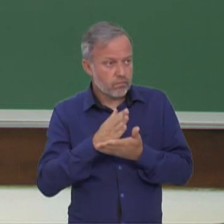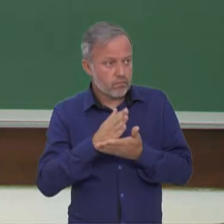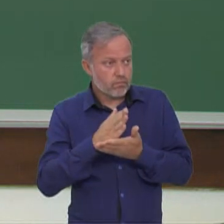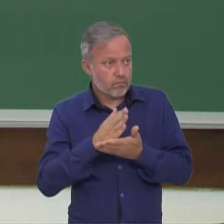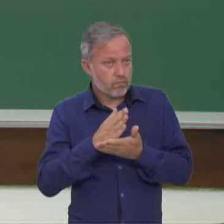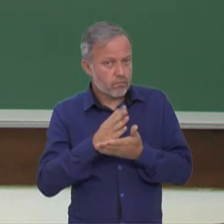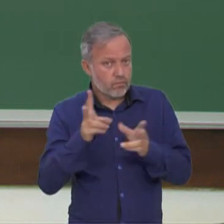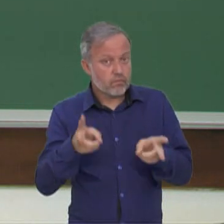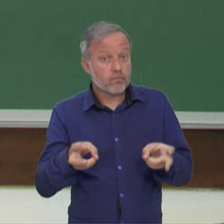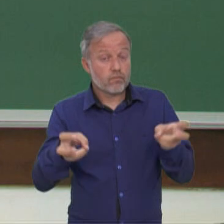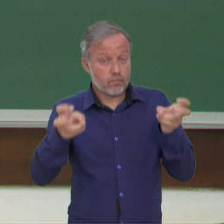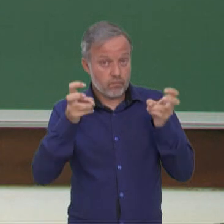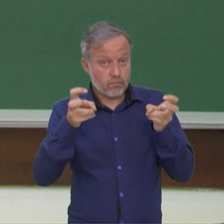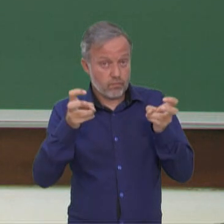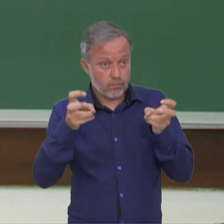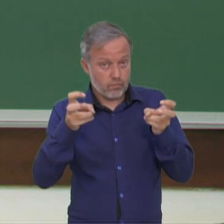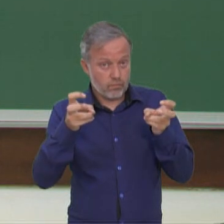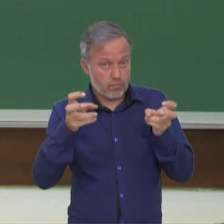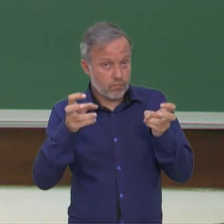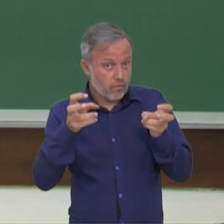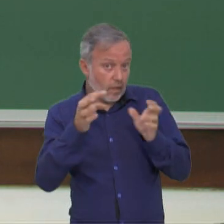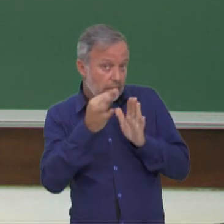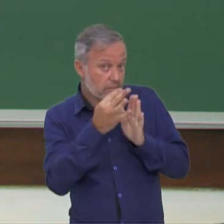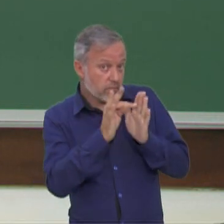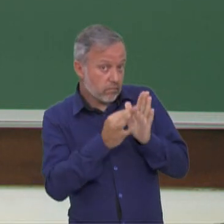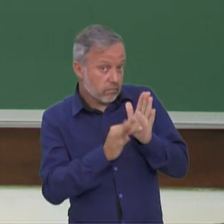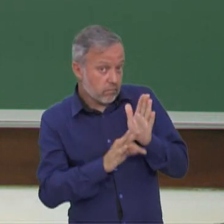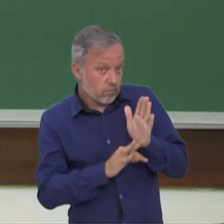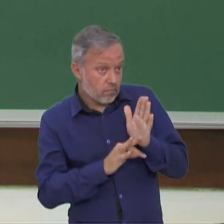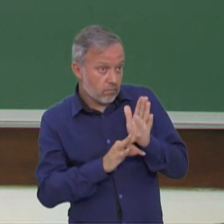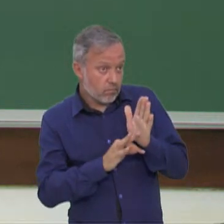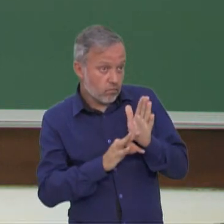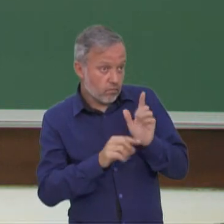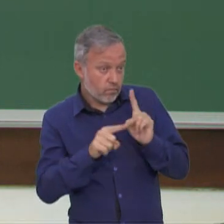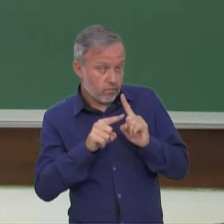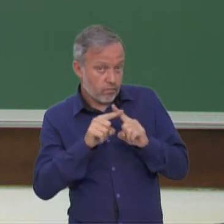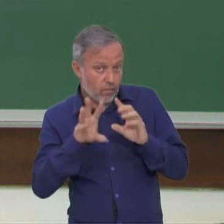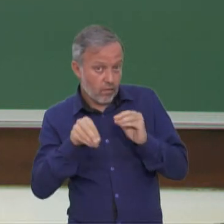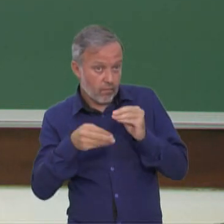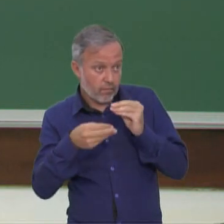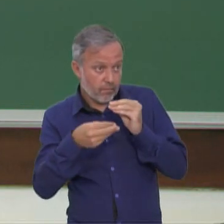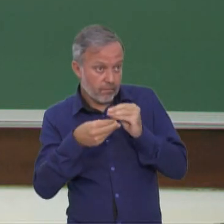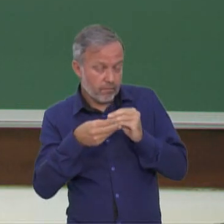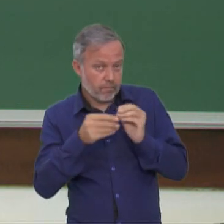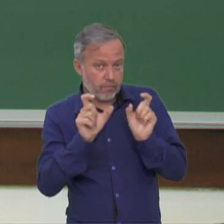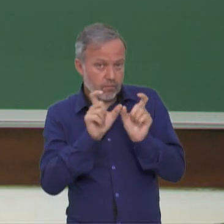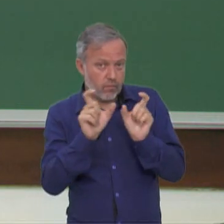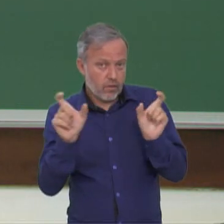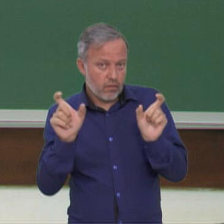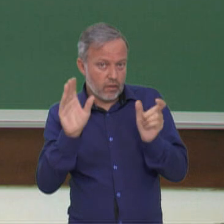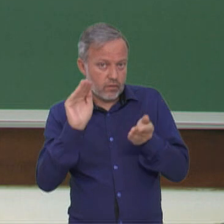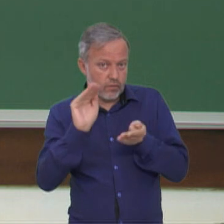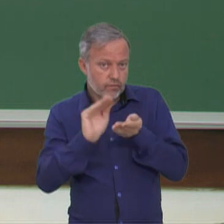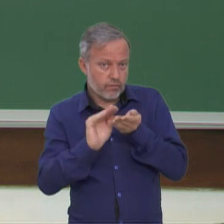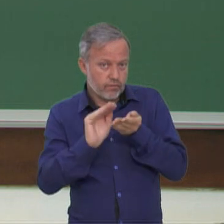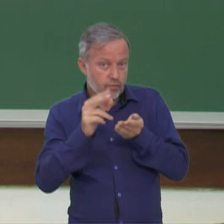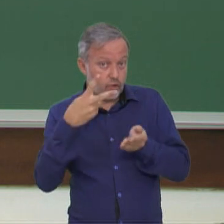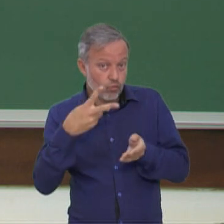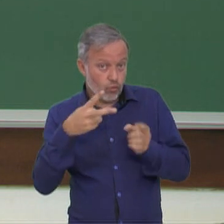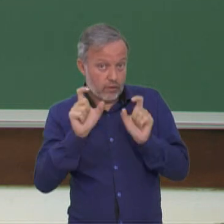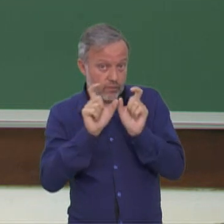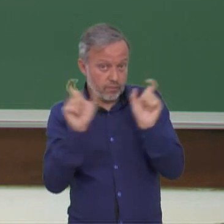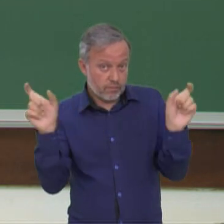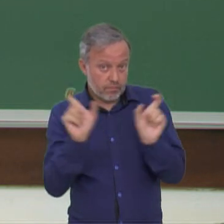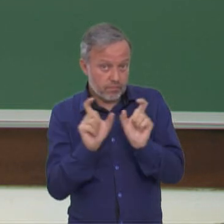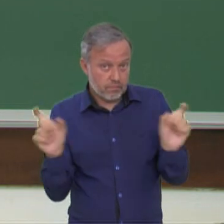a observar essas construções que vocês fazem. Eu coloquei aqui, gente, numa frase curta, né? Aliás, 2